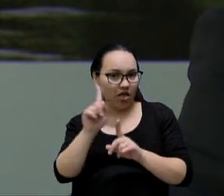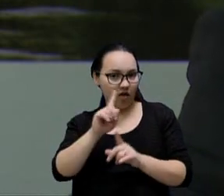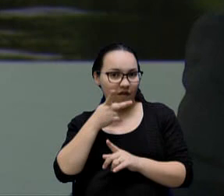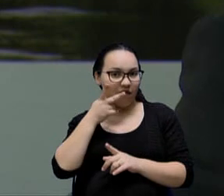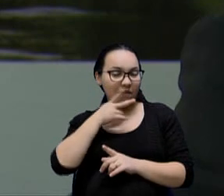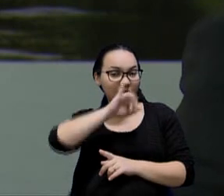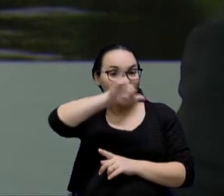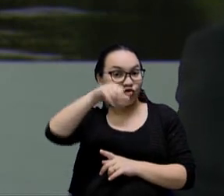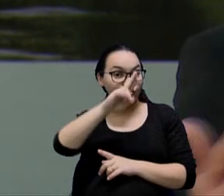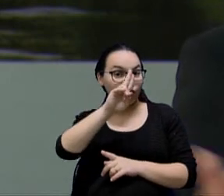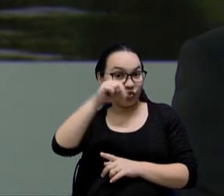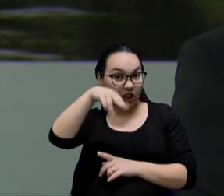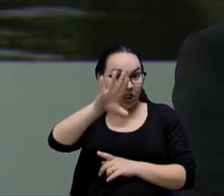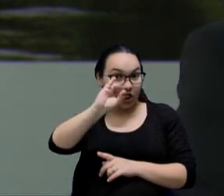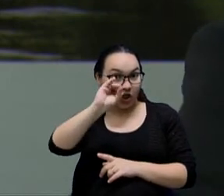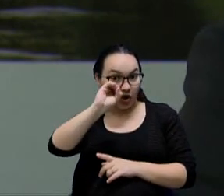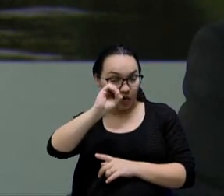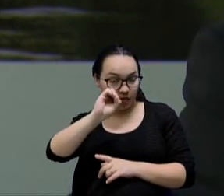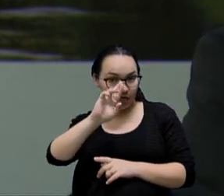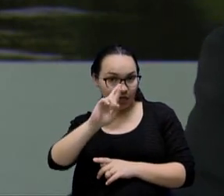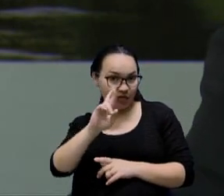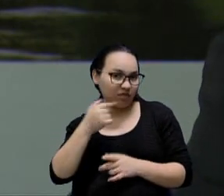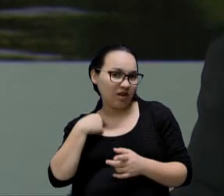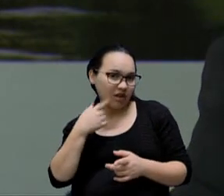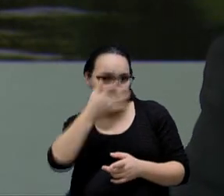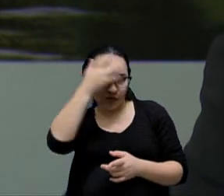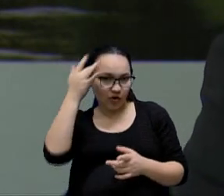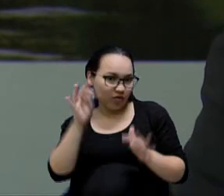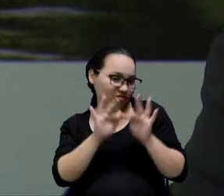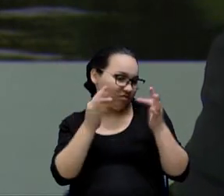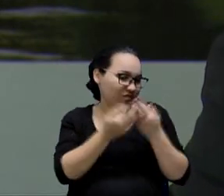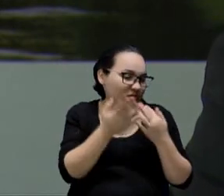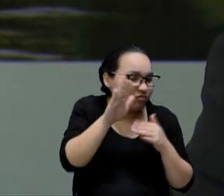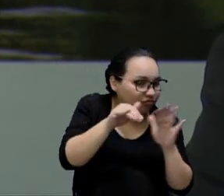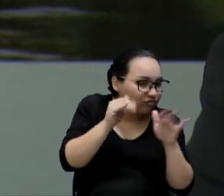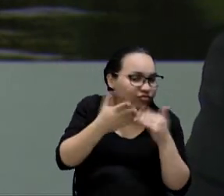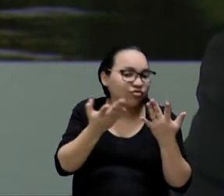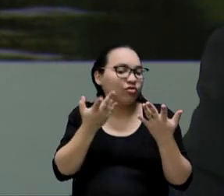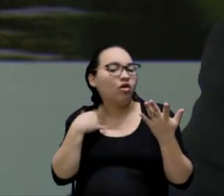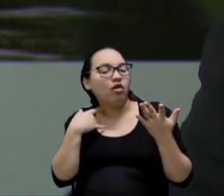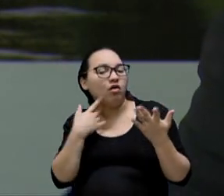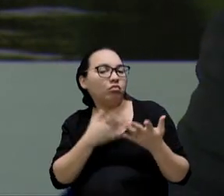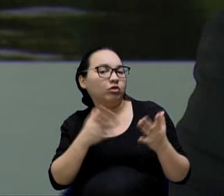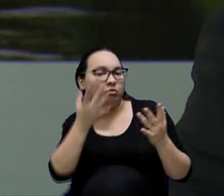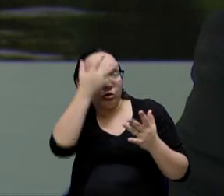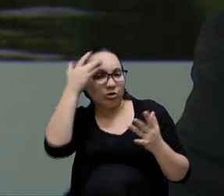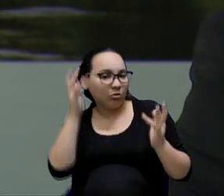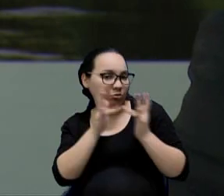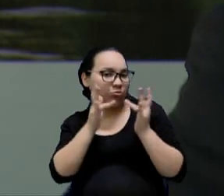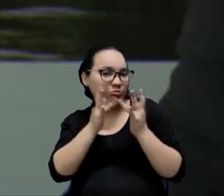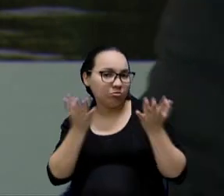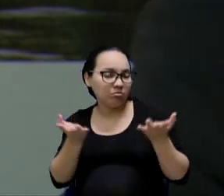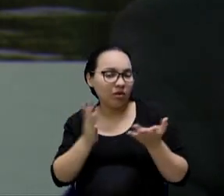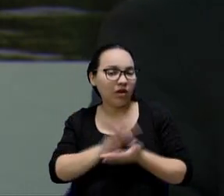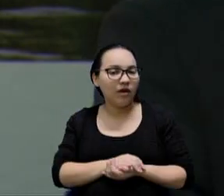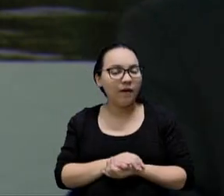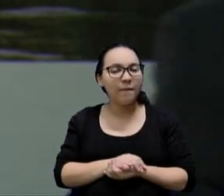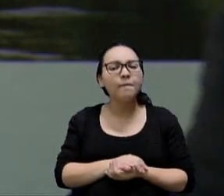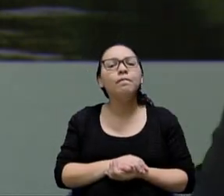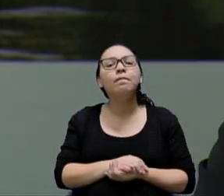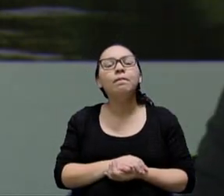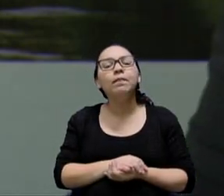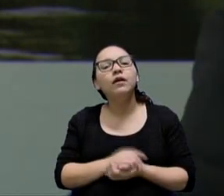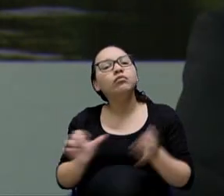é como chamamos aí entre os mais íntimos e, obviamente, dentro da nossa família. Primeiramente, eu gostaria de dizer